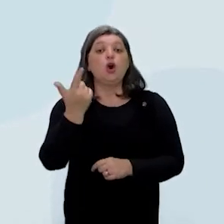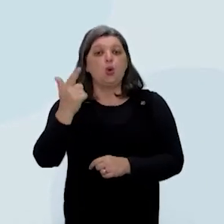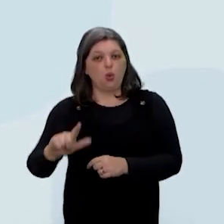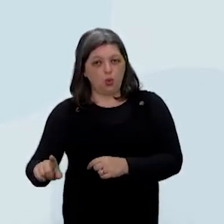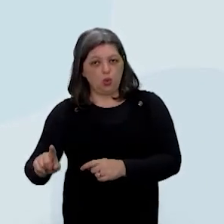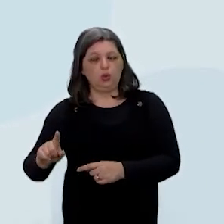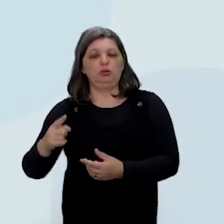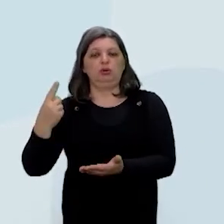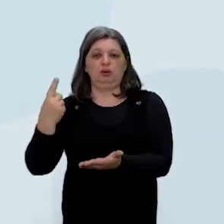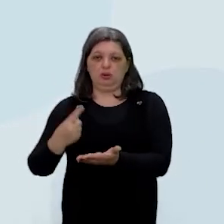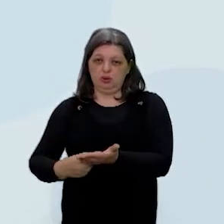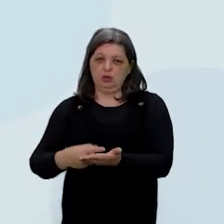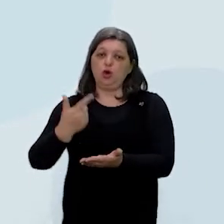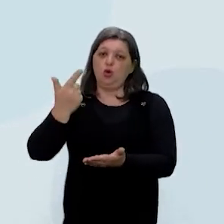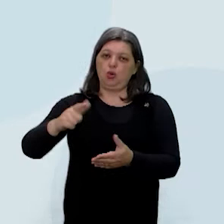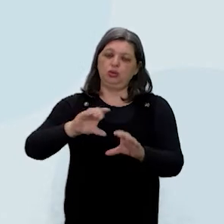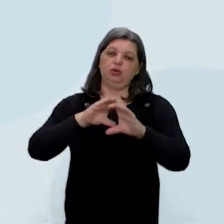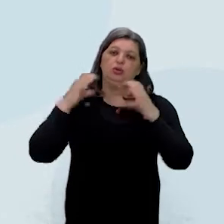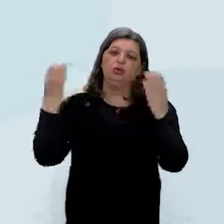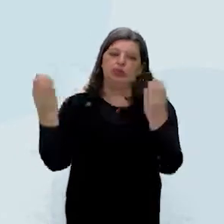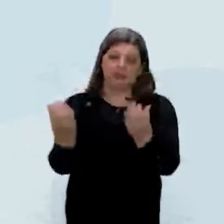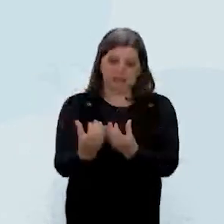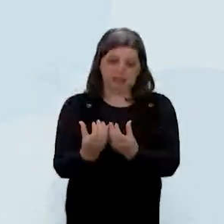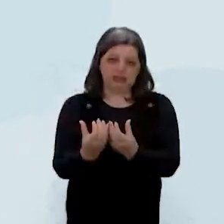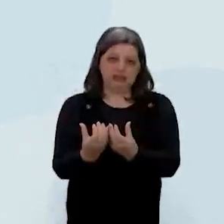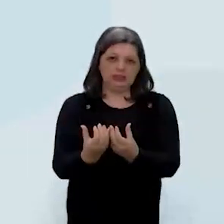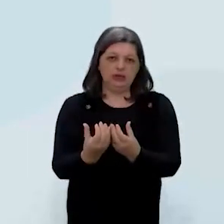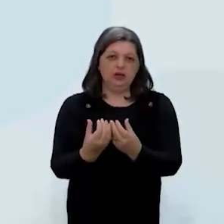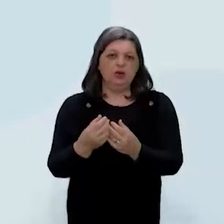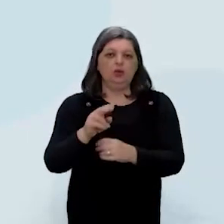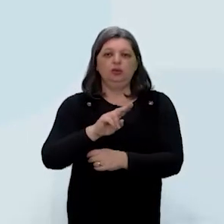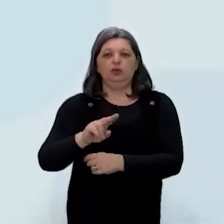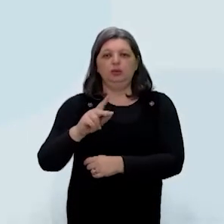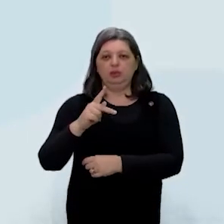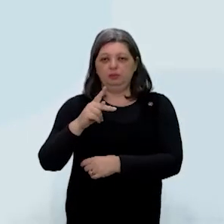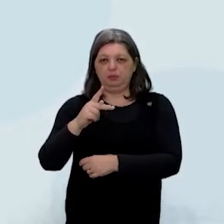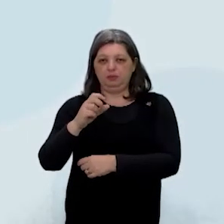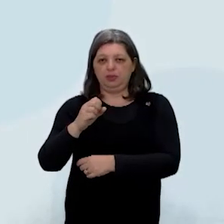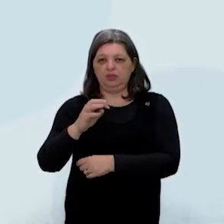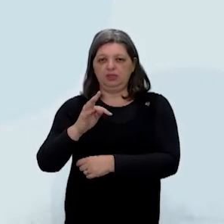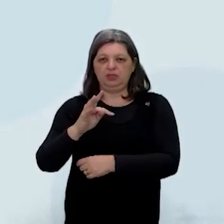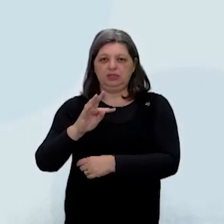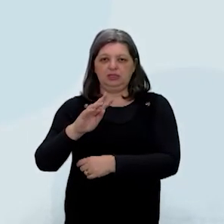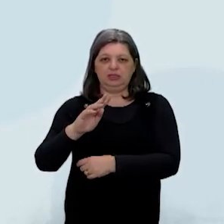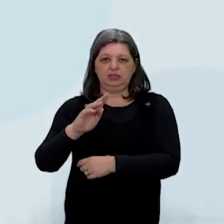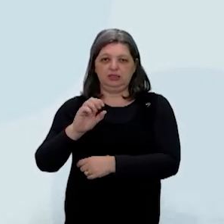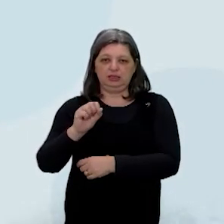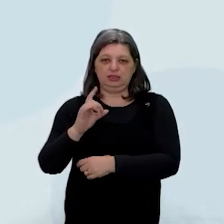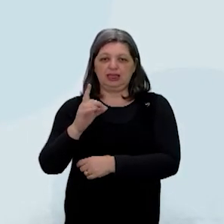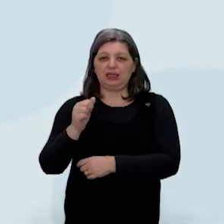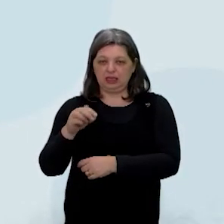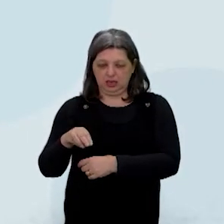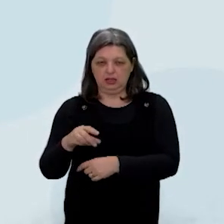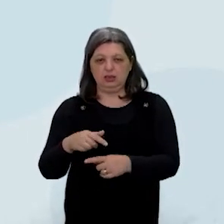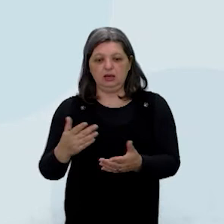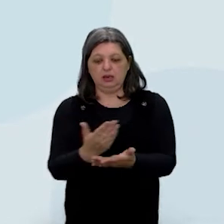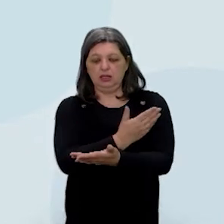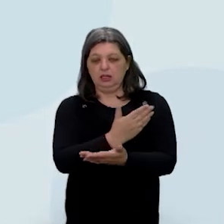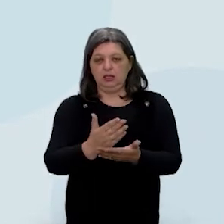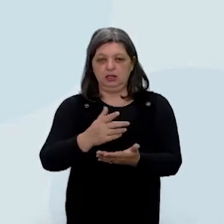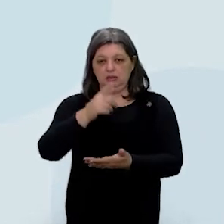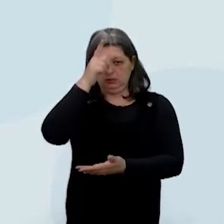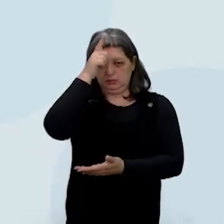uma outra conferência chamada Conferência de Potsdam, onde a Alemanha foi dividida entre